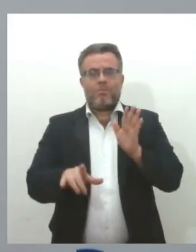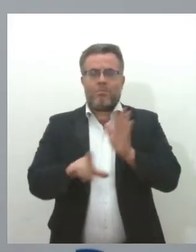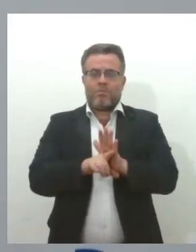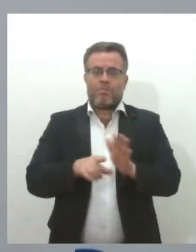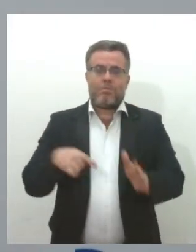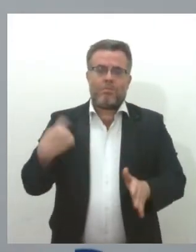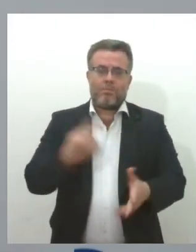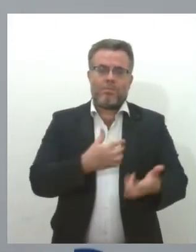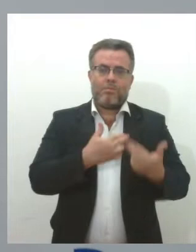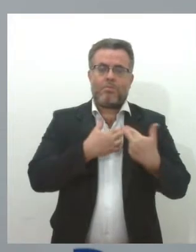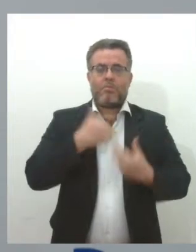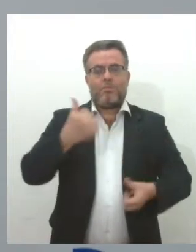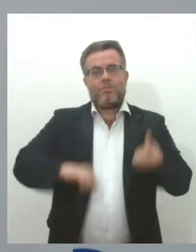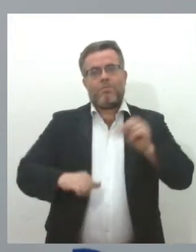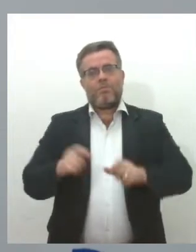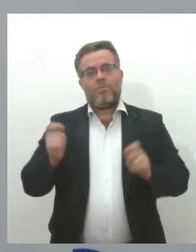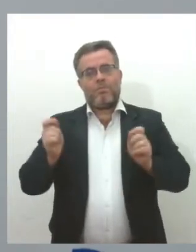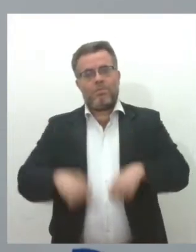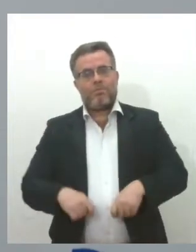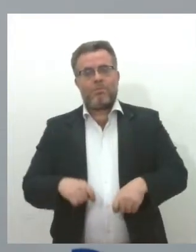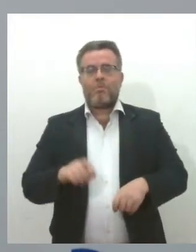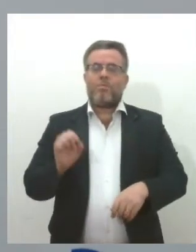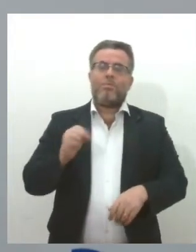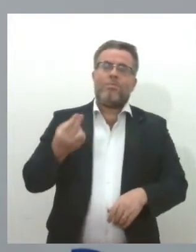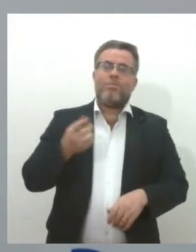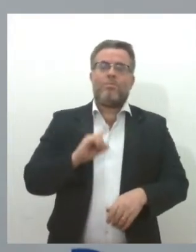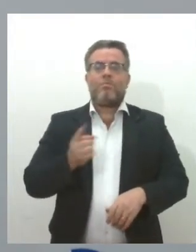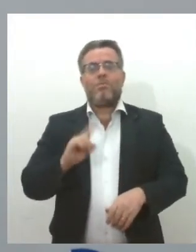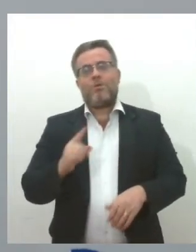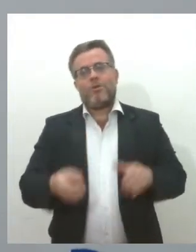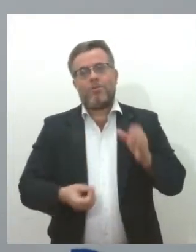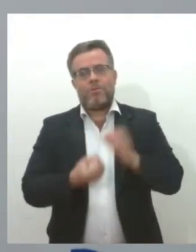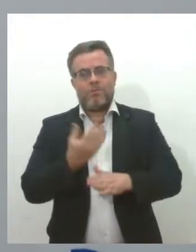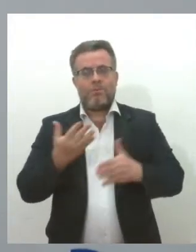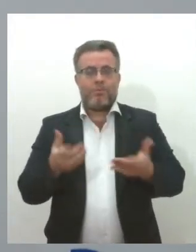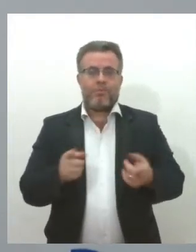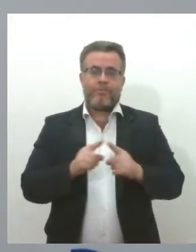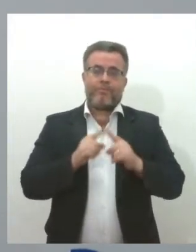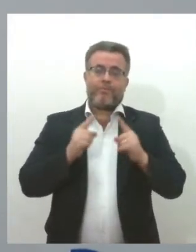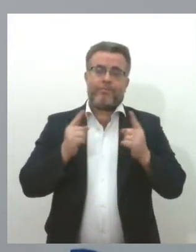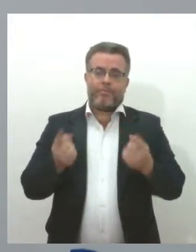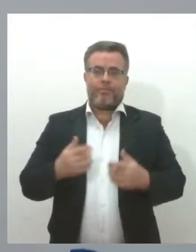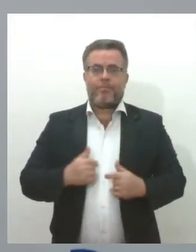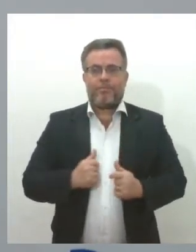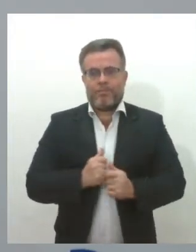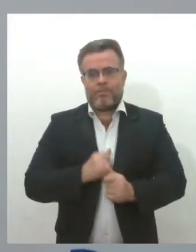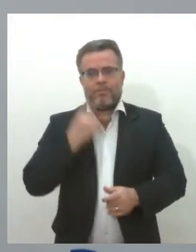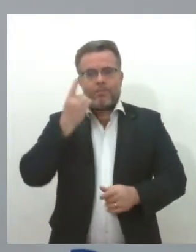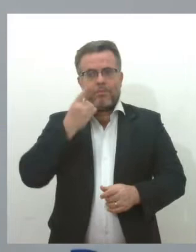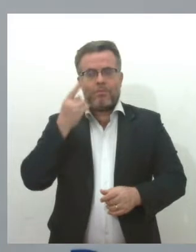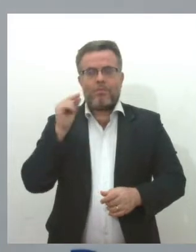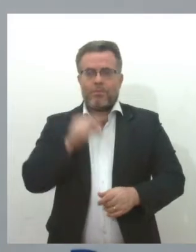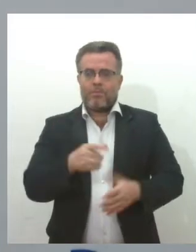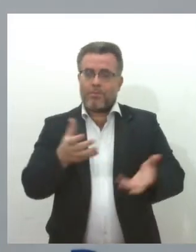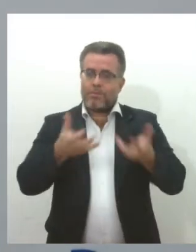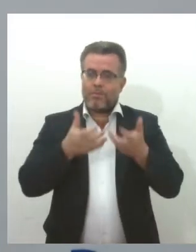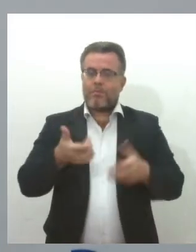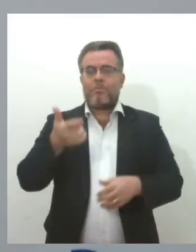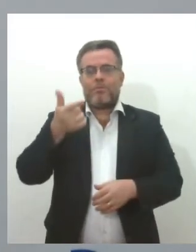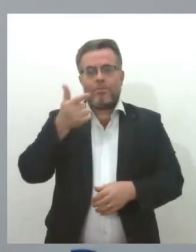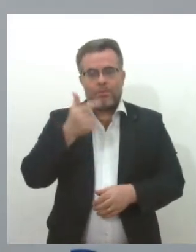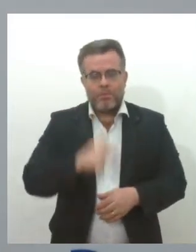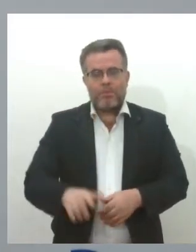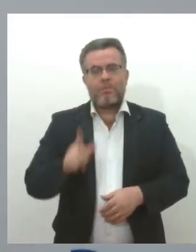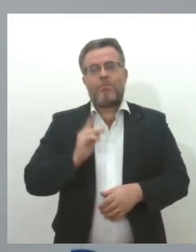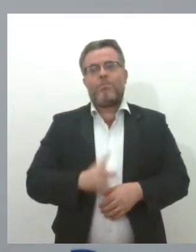nossas de a gente avaliar se aliou não pode ser criado determinado despesas mas culpa dos deputados que preferem mais uma vez